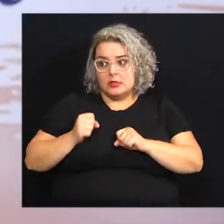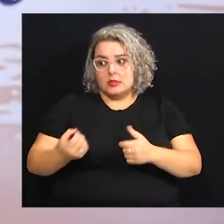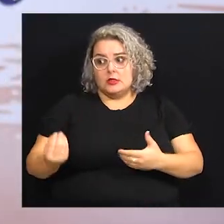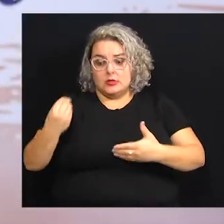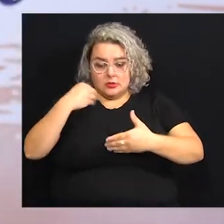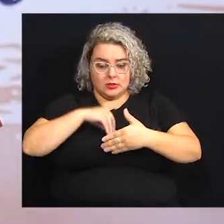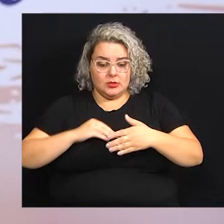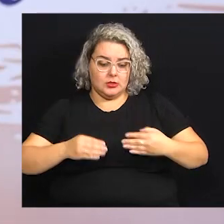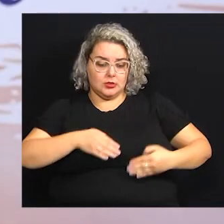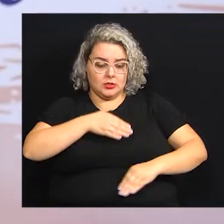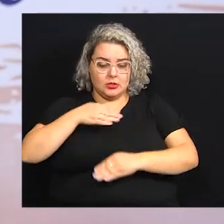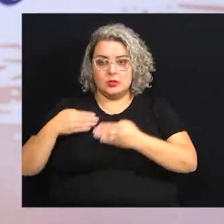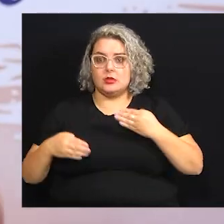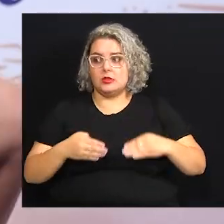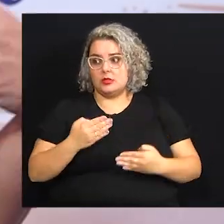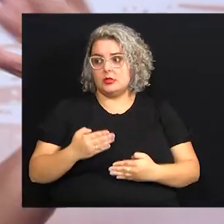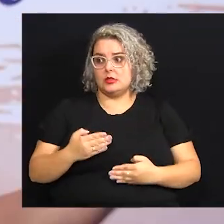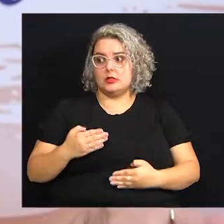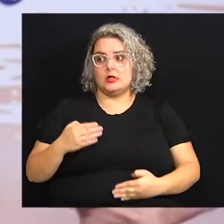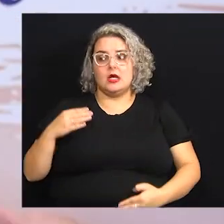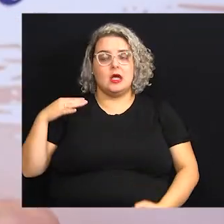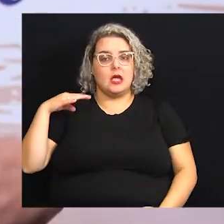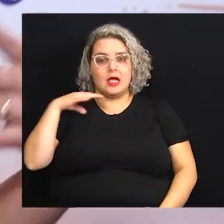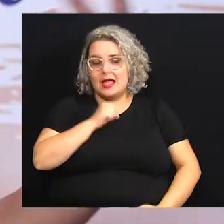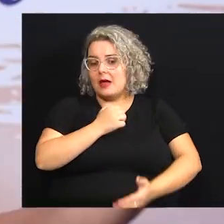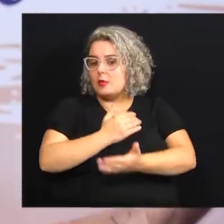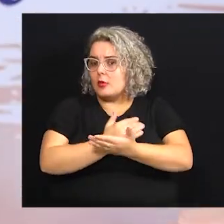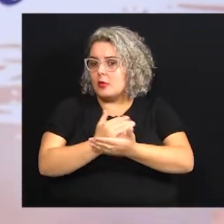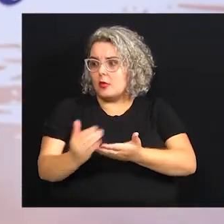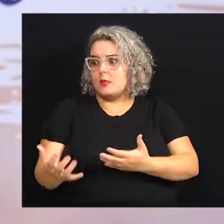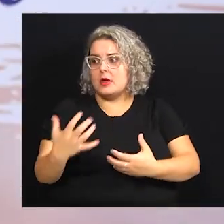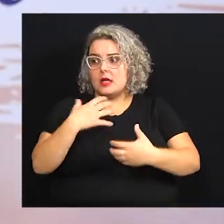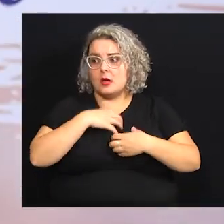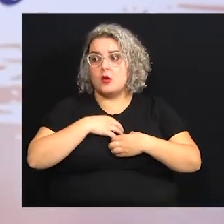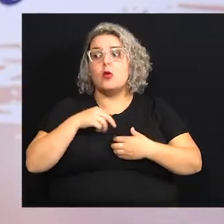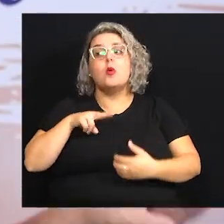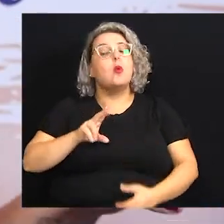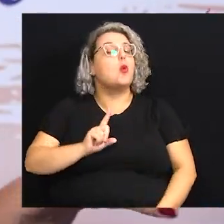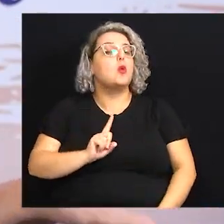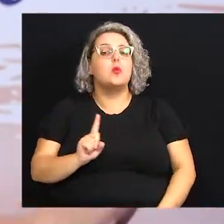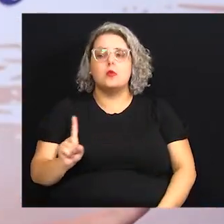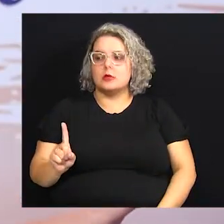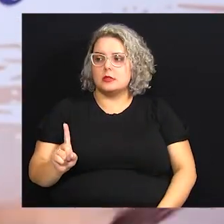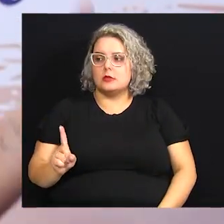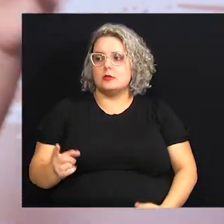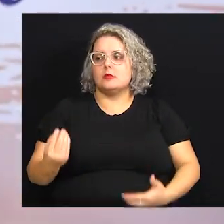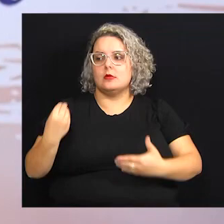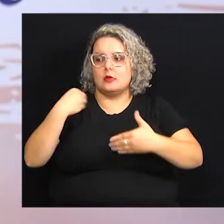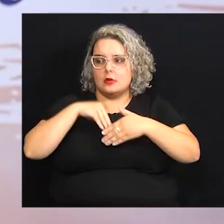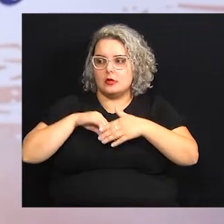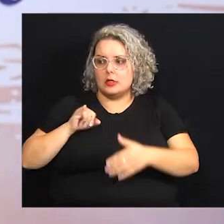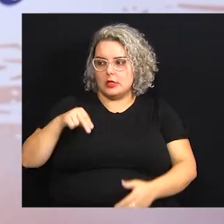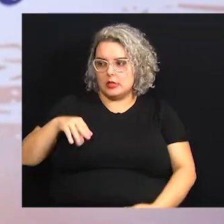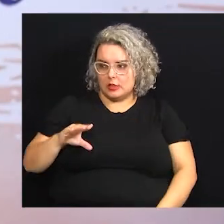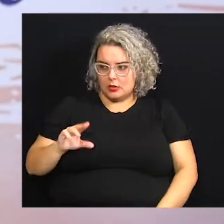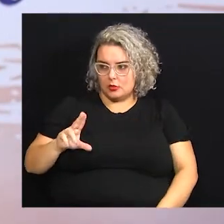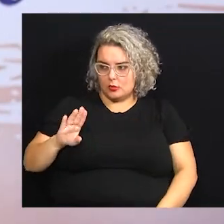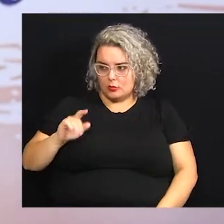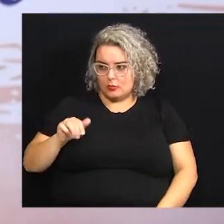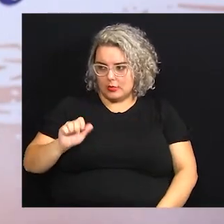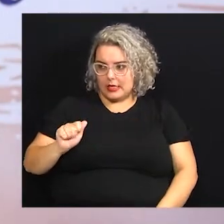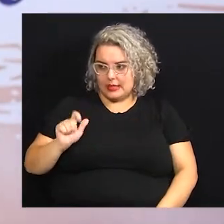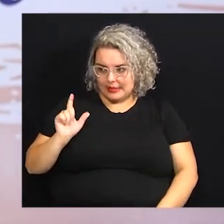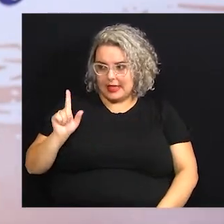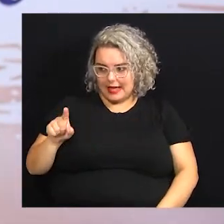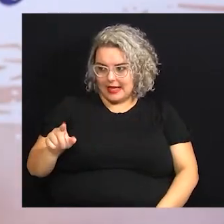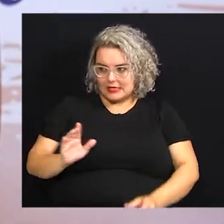bactéria fica no corpo da pessoa e imediatamente ela já começa a ter os sintomas ou não? Ela fica incubada, é essa